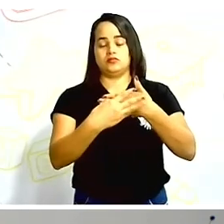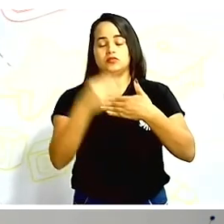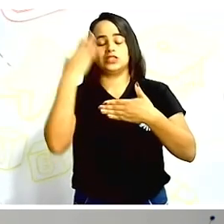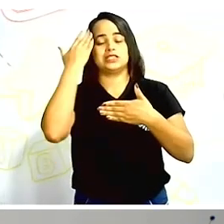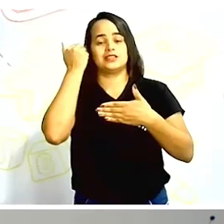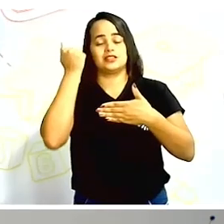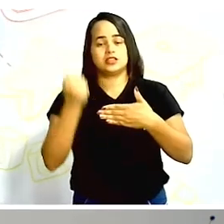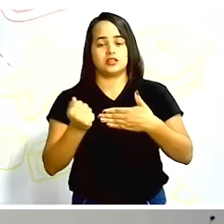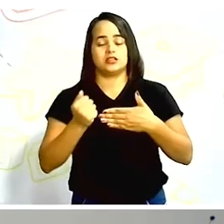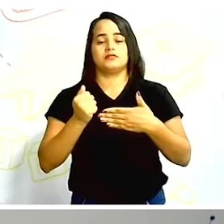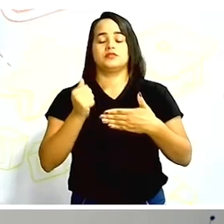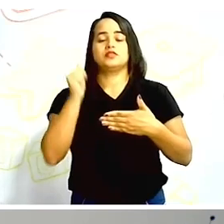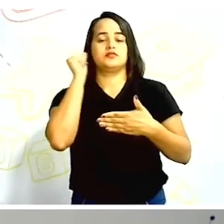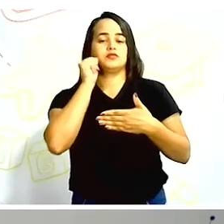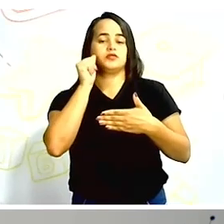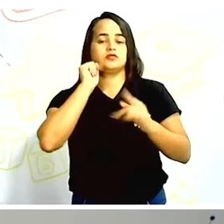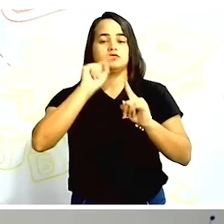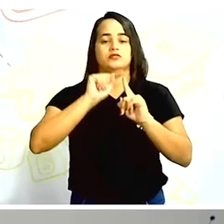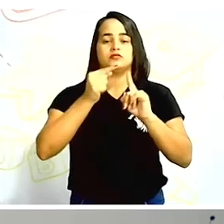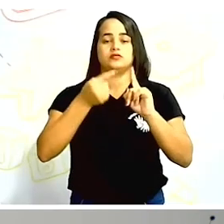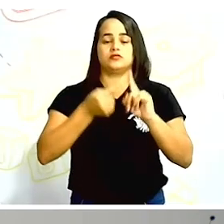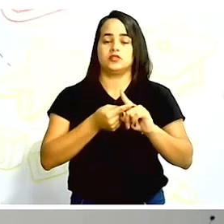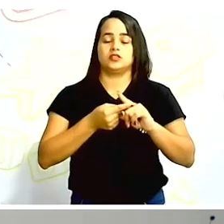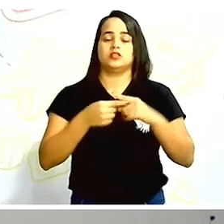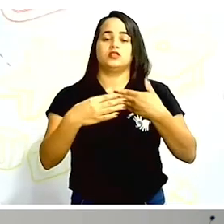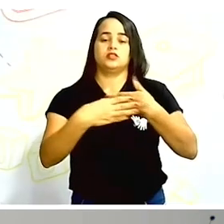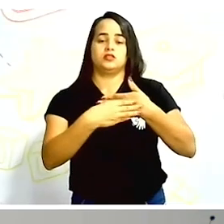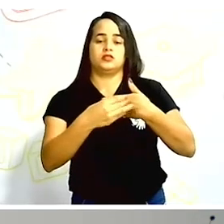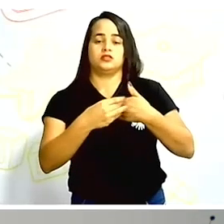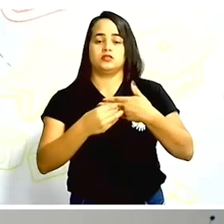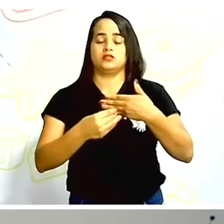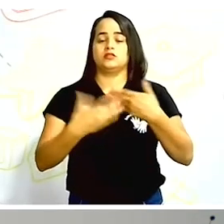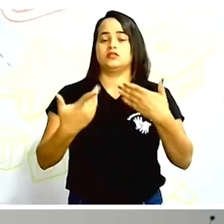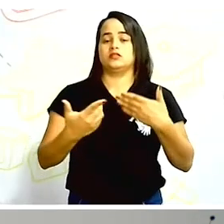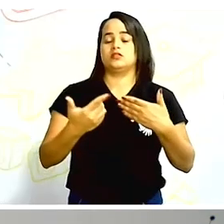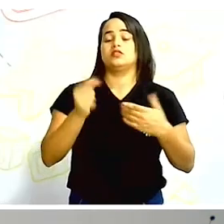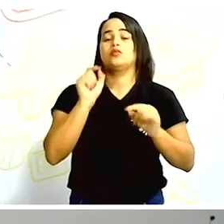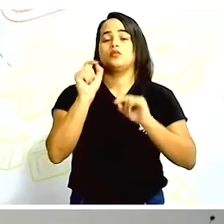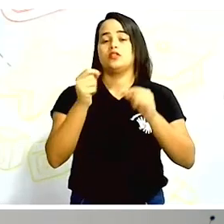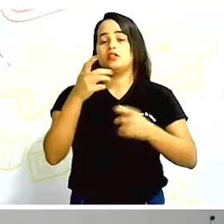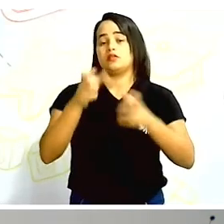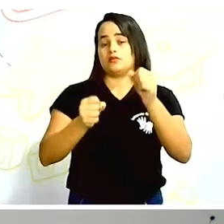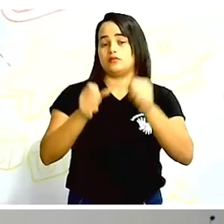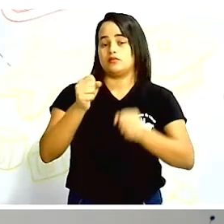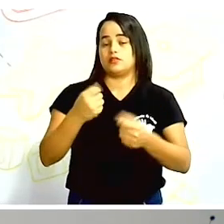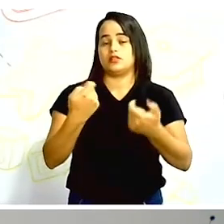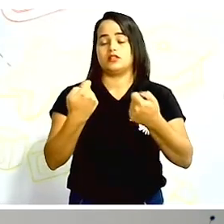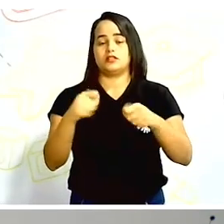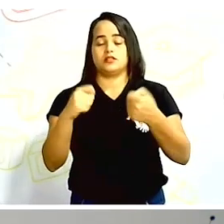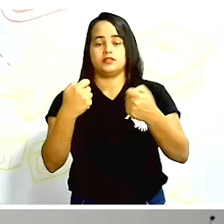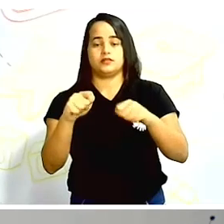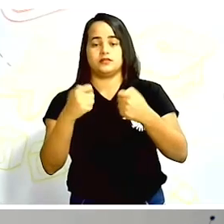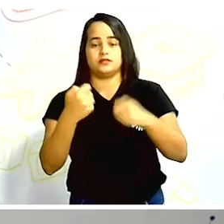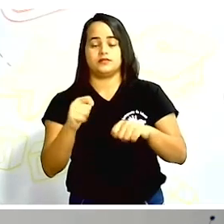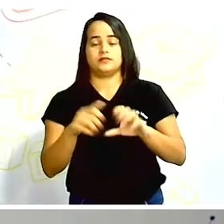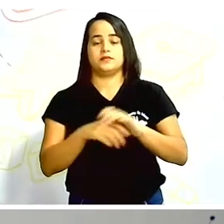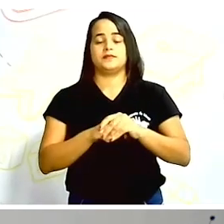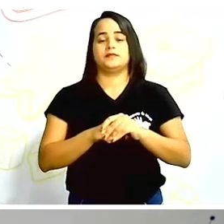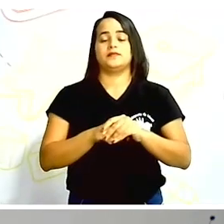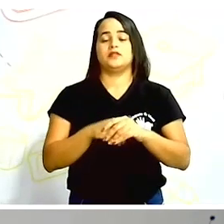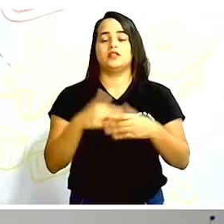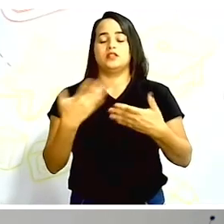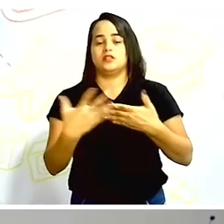grávida, as glândulas mamárias vão receber o leite, né? A secreção láctea. E daí tem que preparar essas mamas para poder que